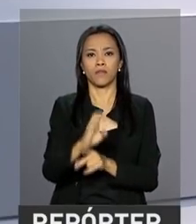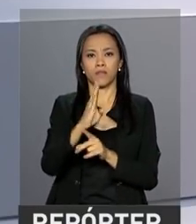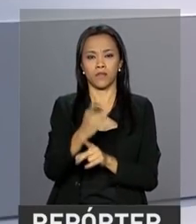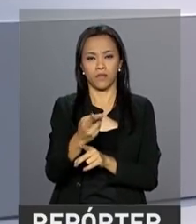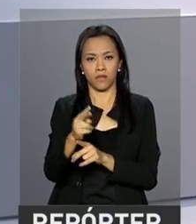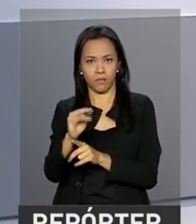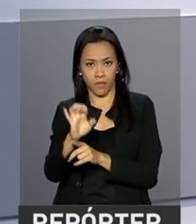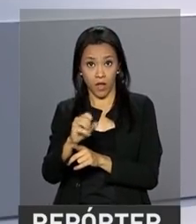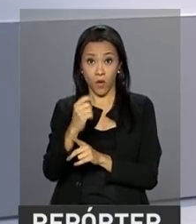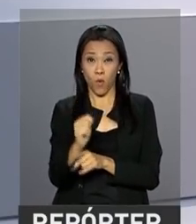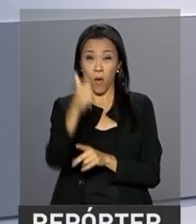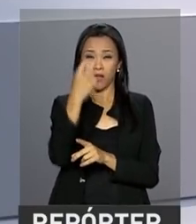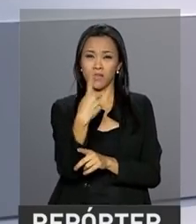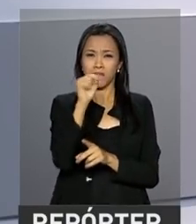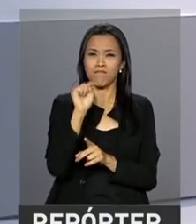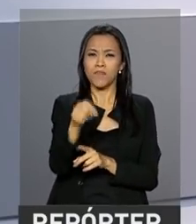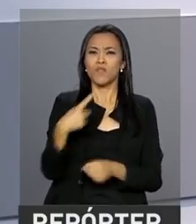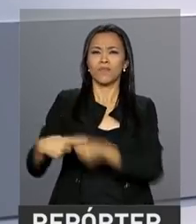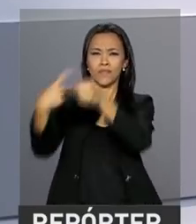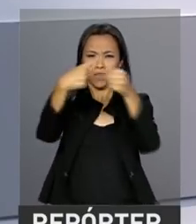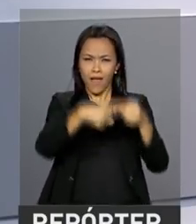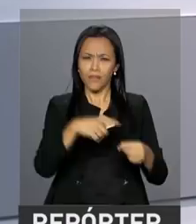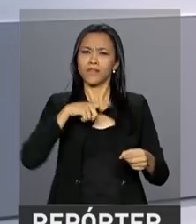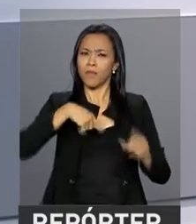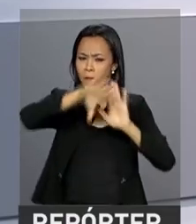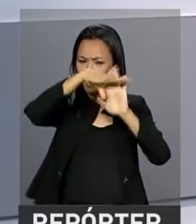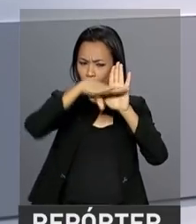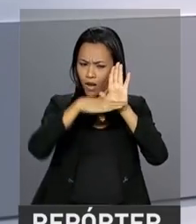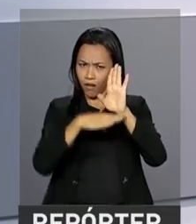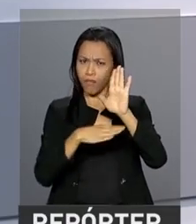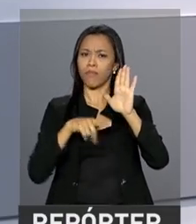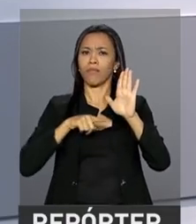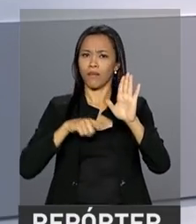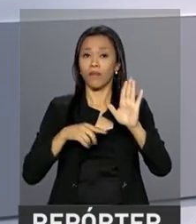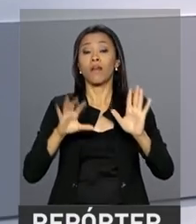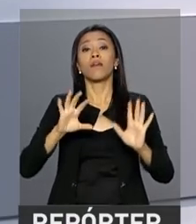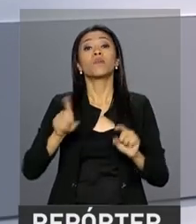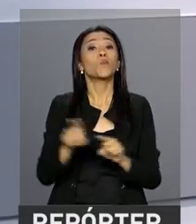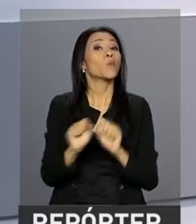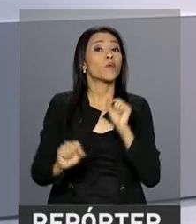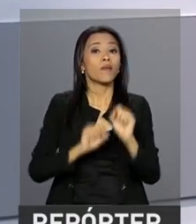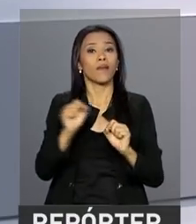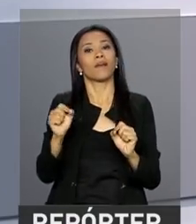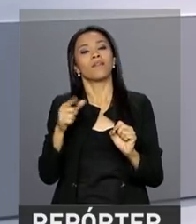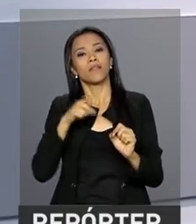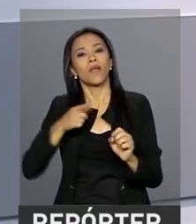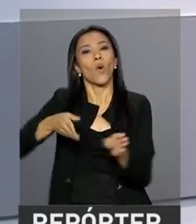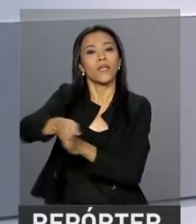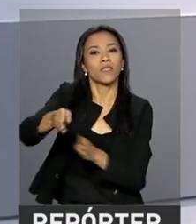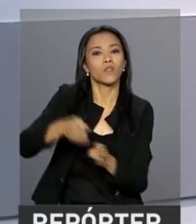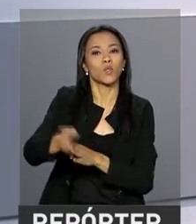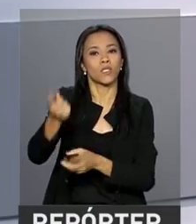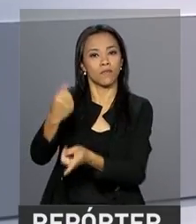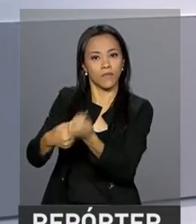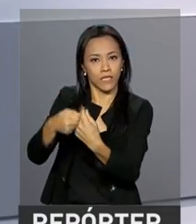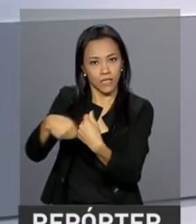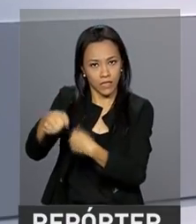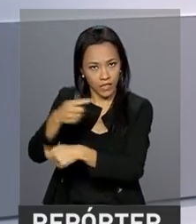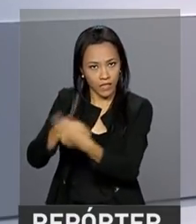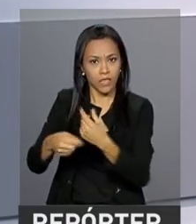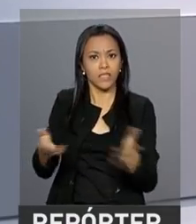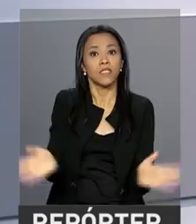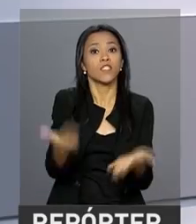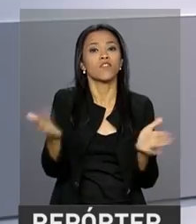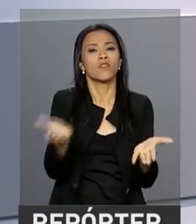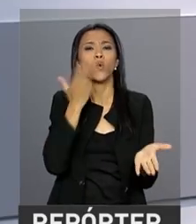1000 cidades de todo o país, além de uma programação digital. Também acontecem atividades de orientação financeira, incentivando